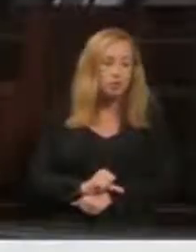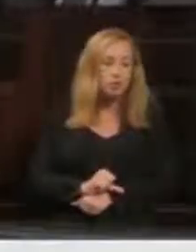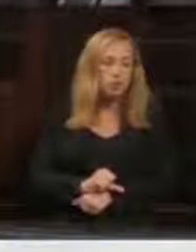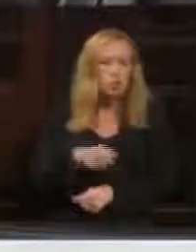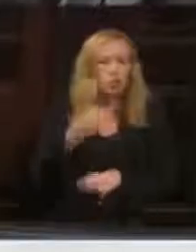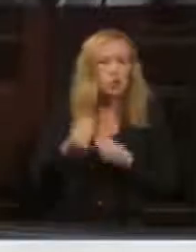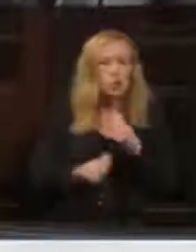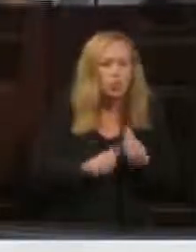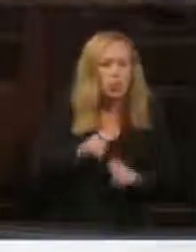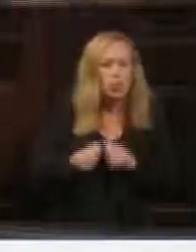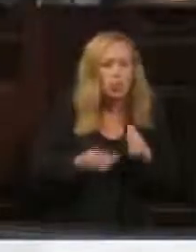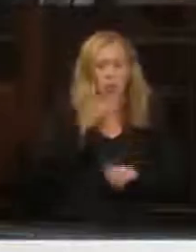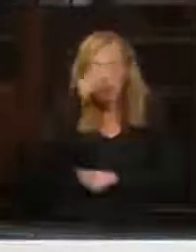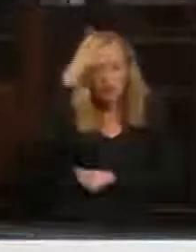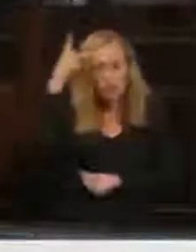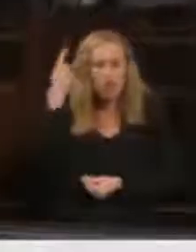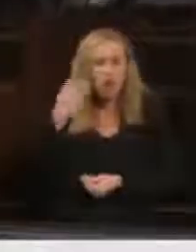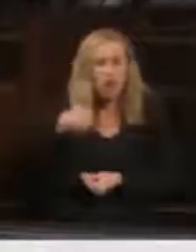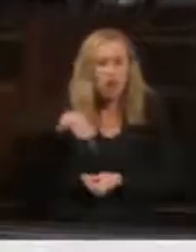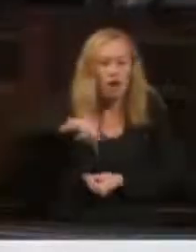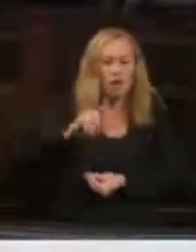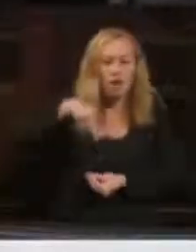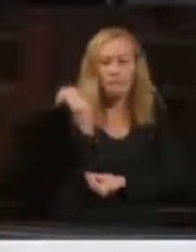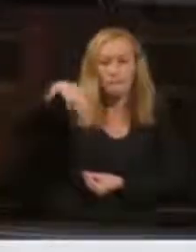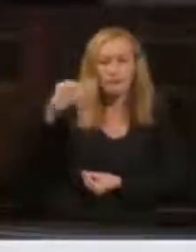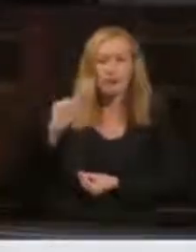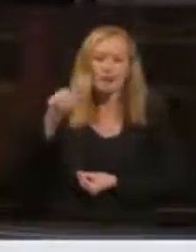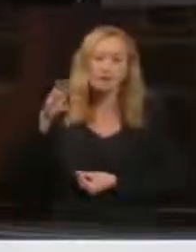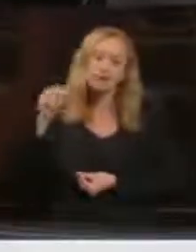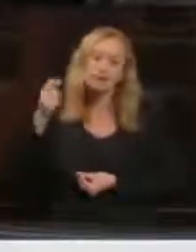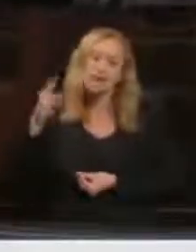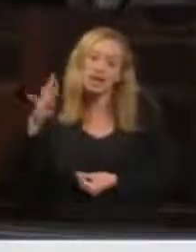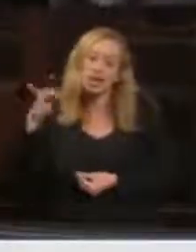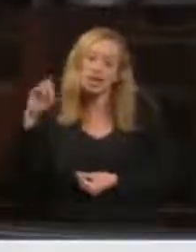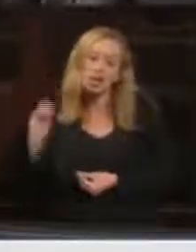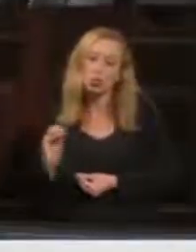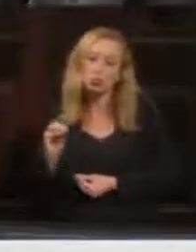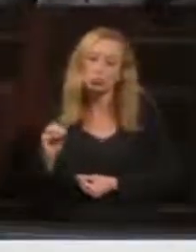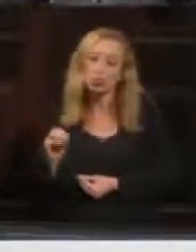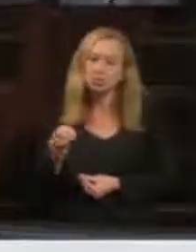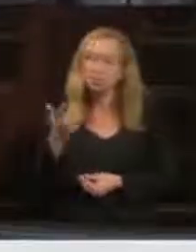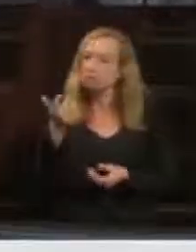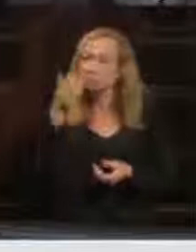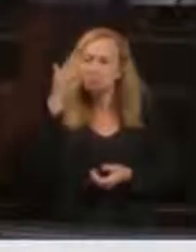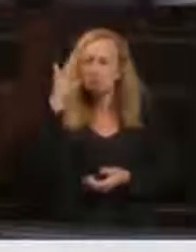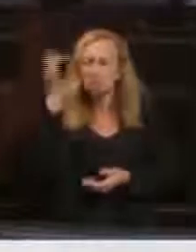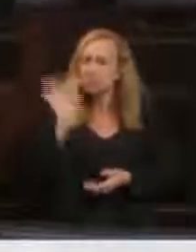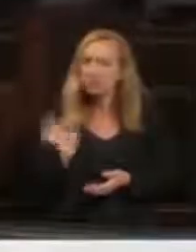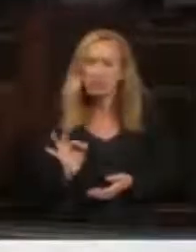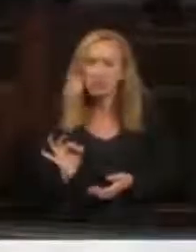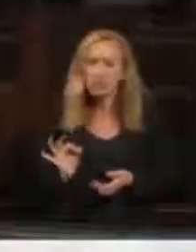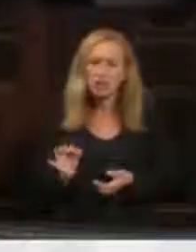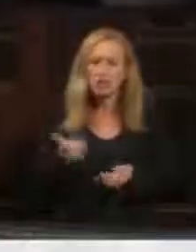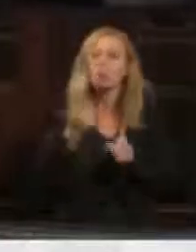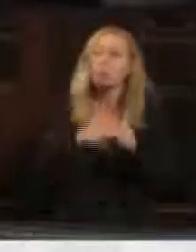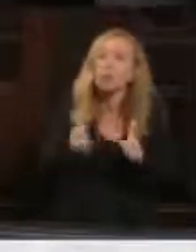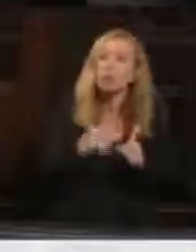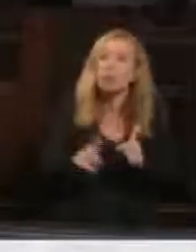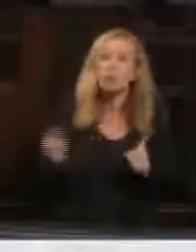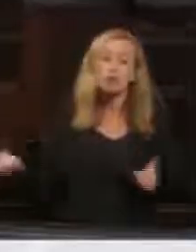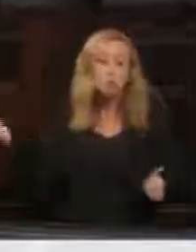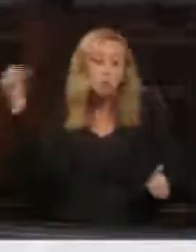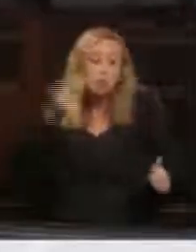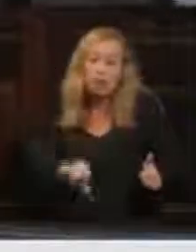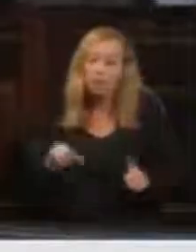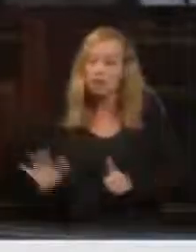leva maçarico e ninguém verifica o que está ocorrendo? E o pior, as invasões